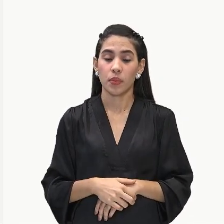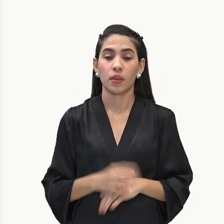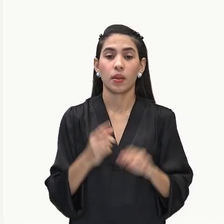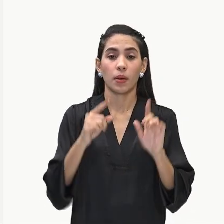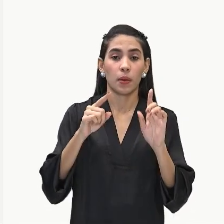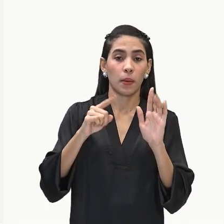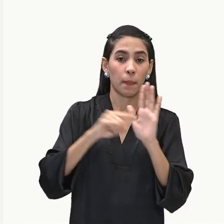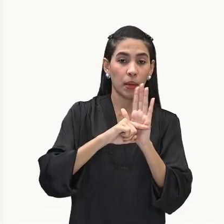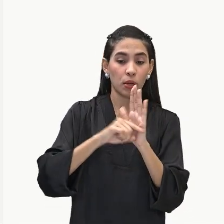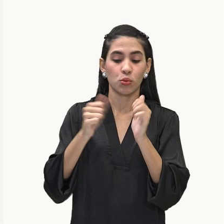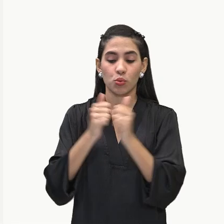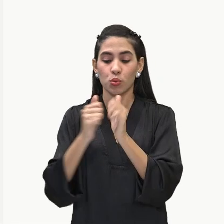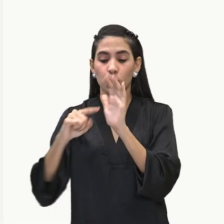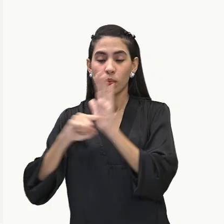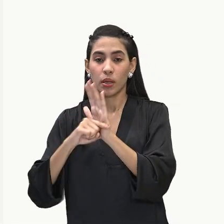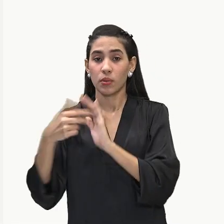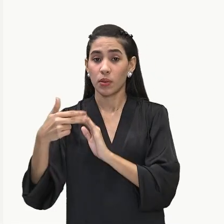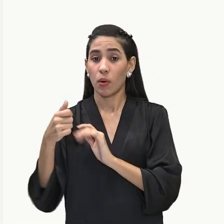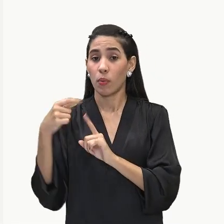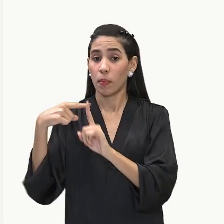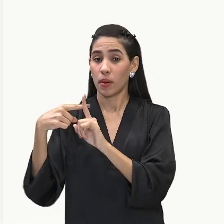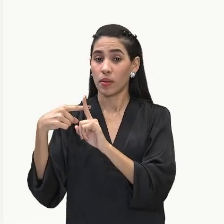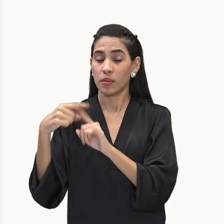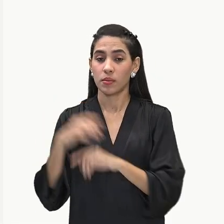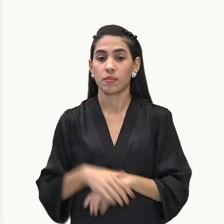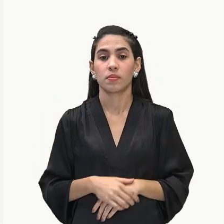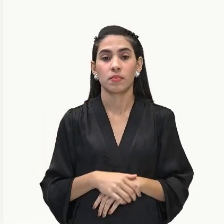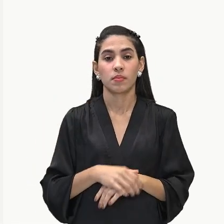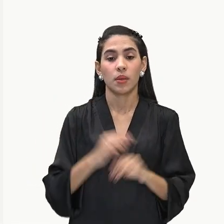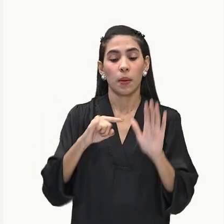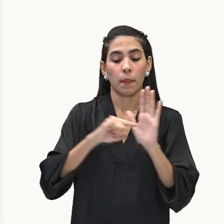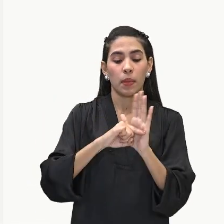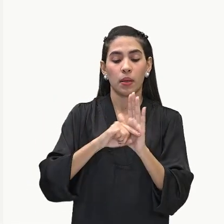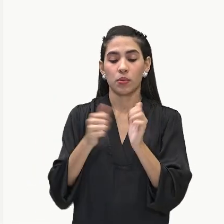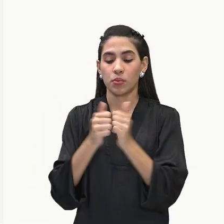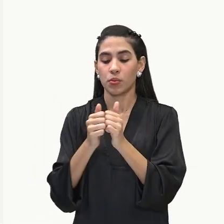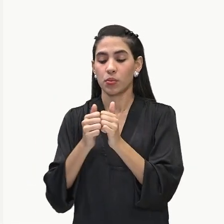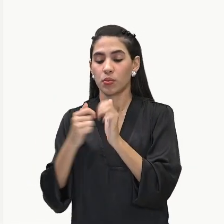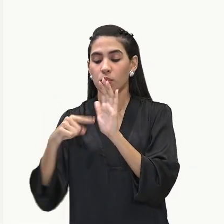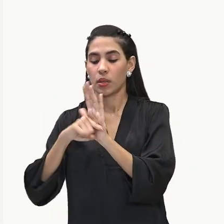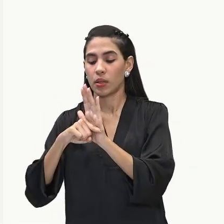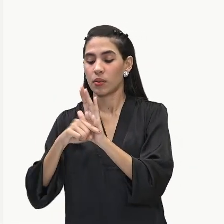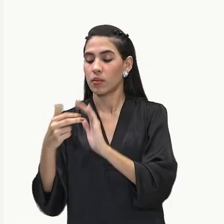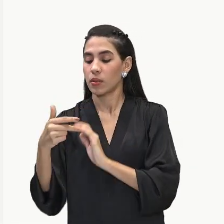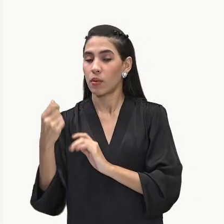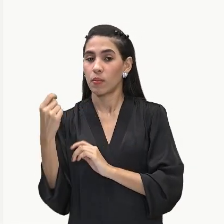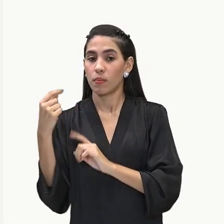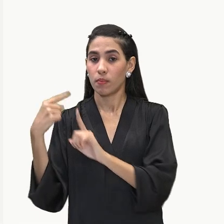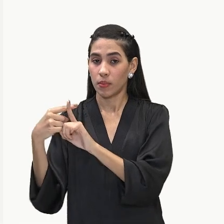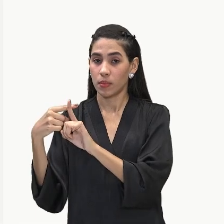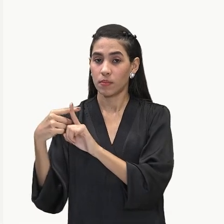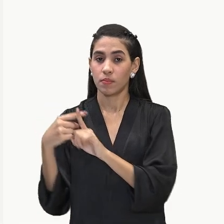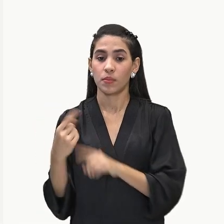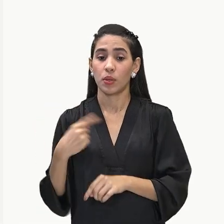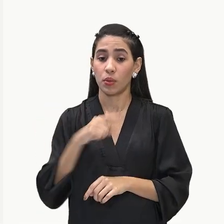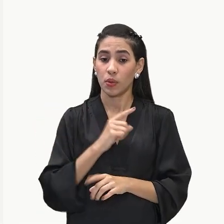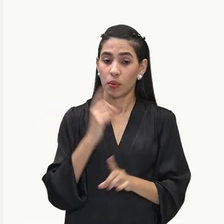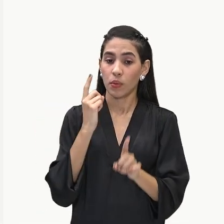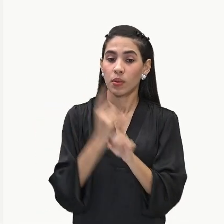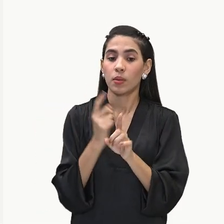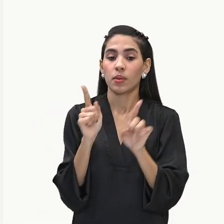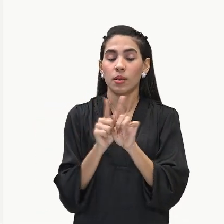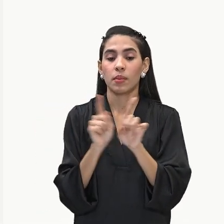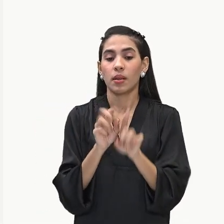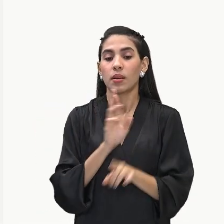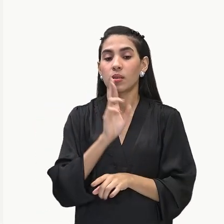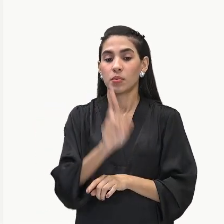menos vai dar mais. Menos com menos vai dar o quê? Mais. E nós chegamos também à